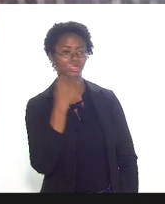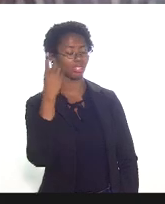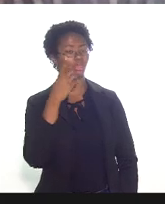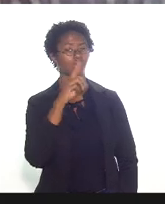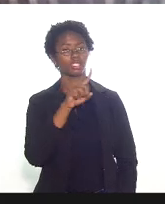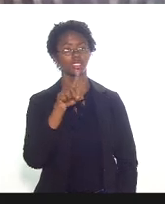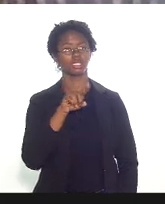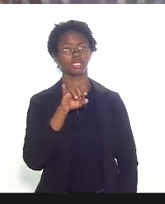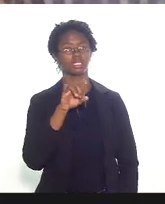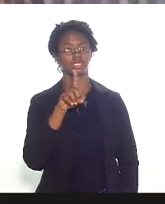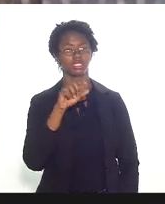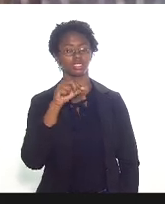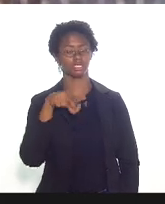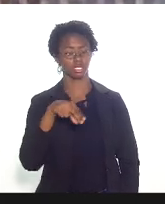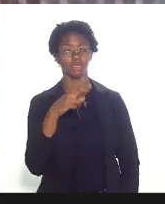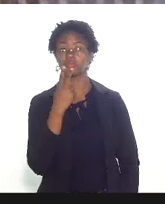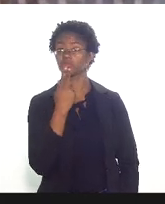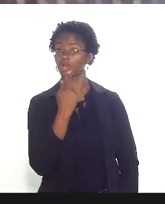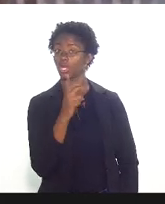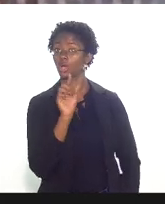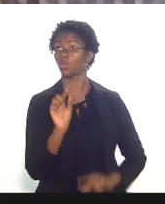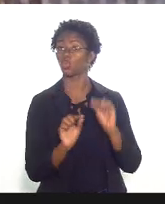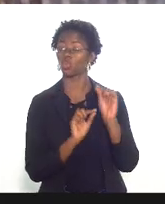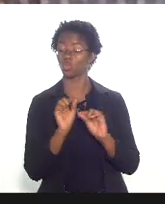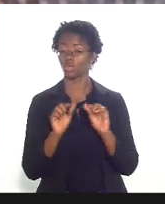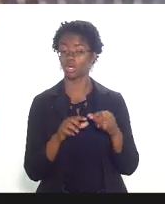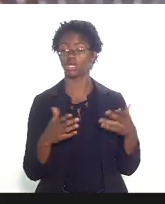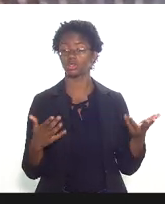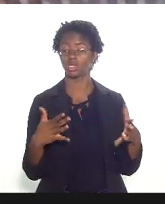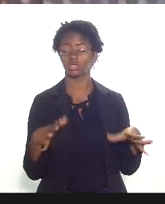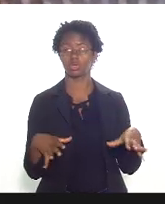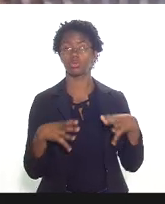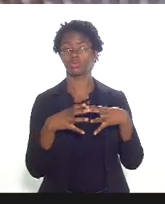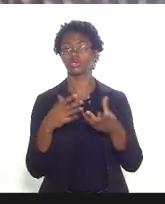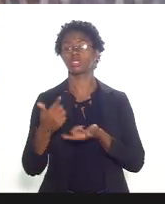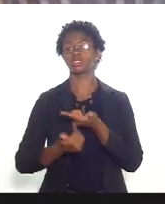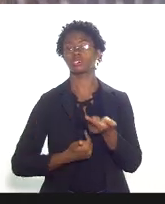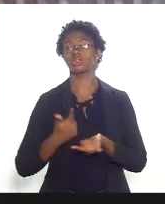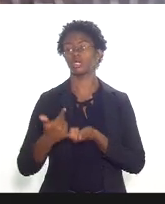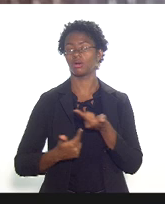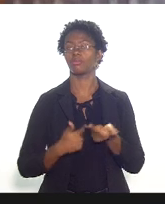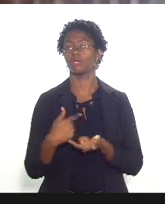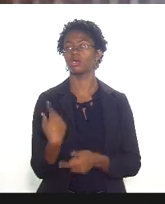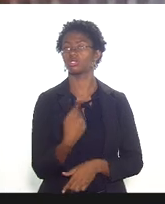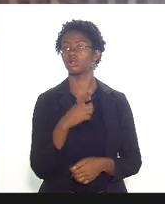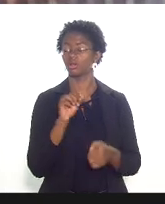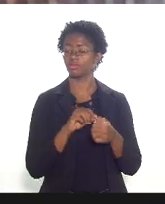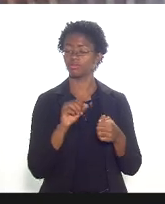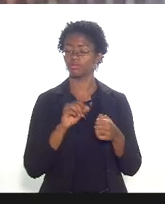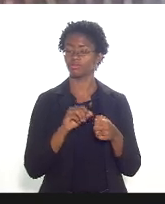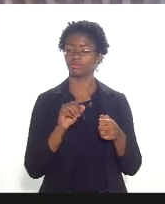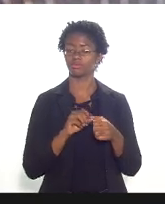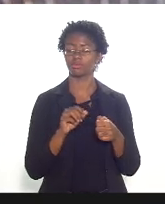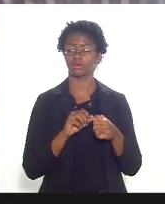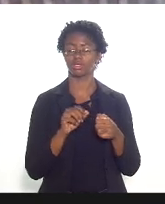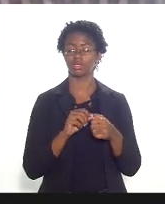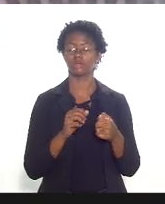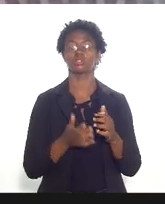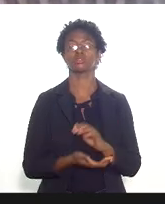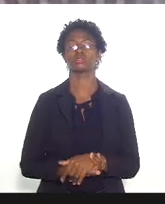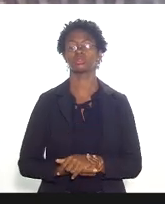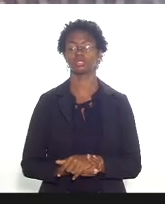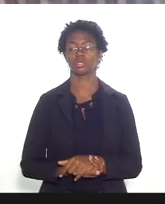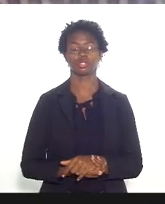Zeidan. E dizer o seguinte, a Comissão de Trabalho tem feito e fez anteriormente, sob